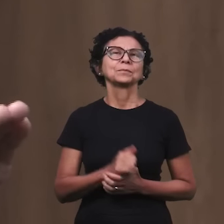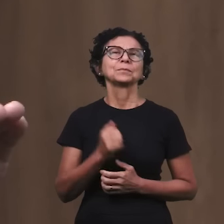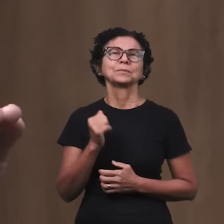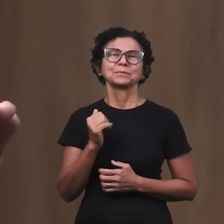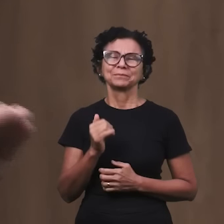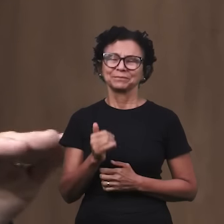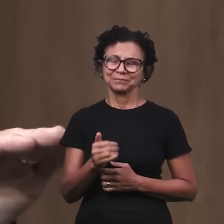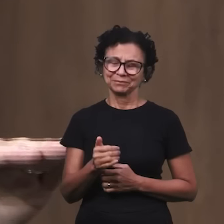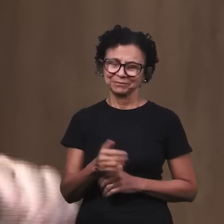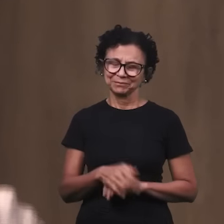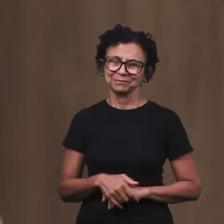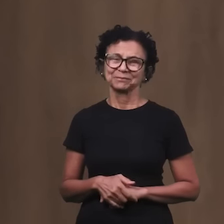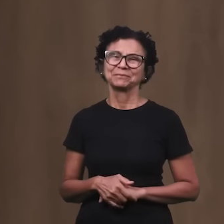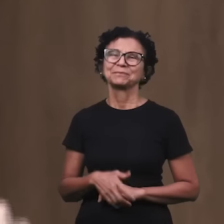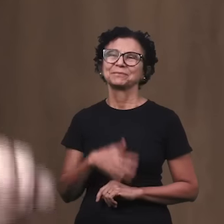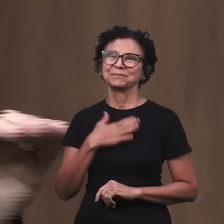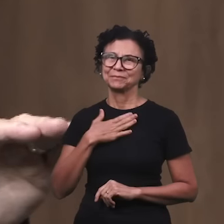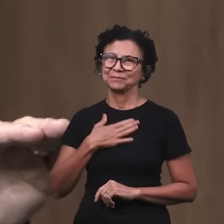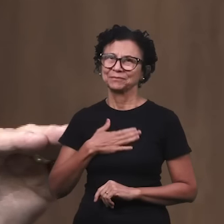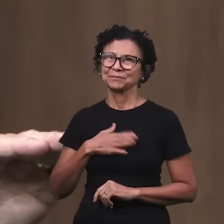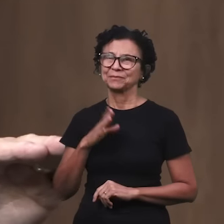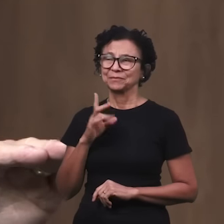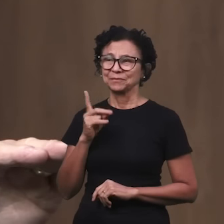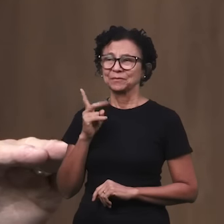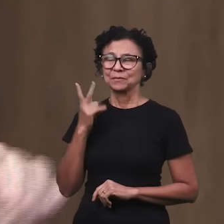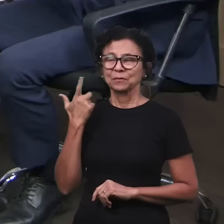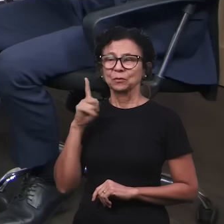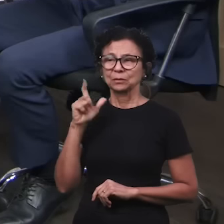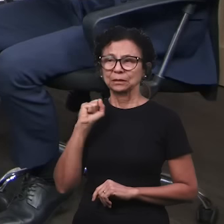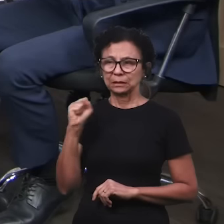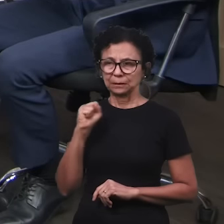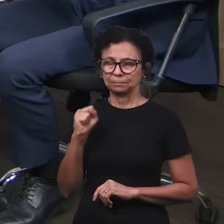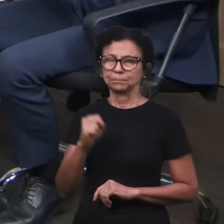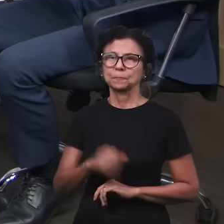você vai viver muito bem, porque tem campo para isso.